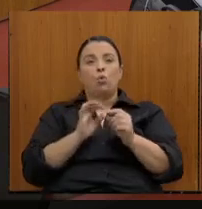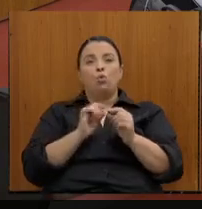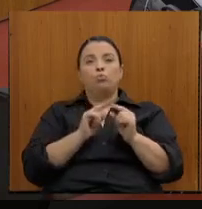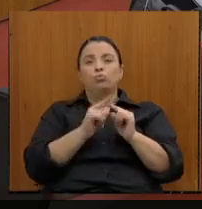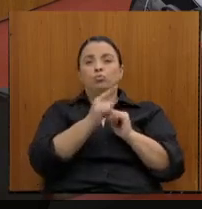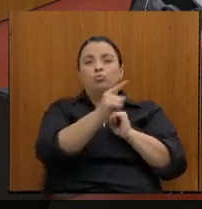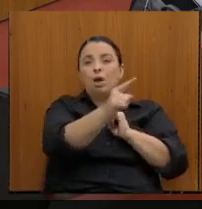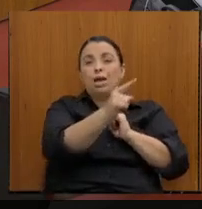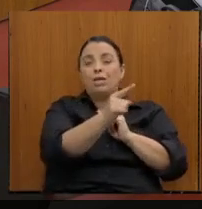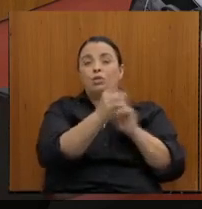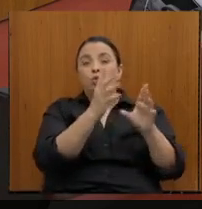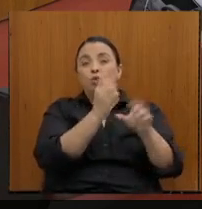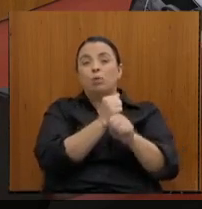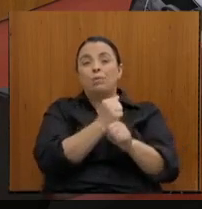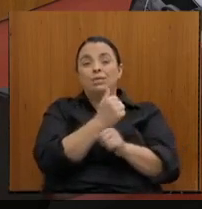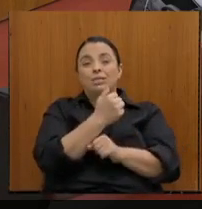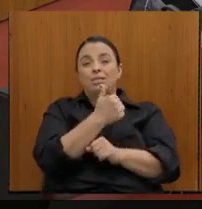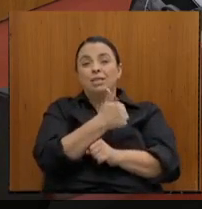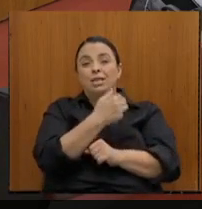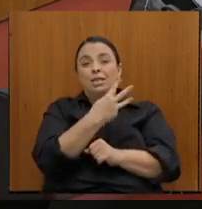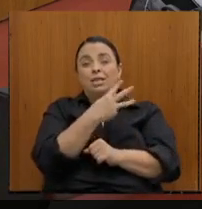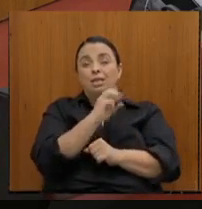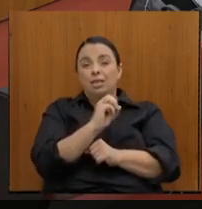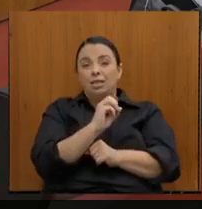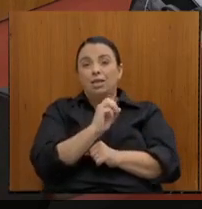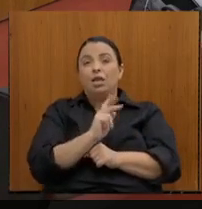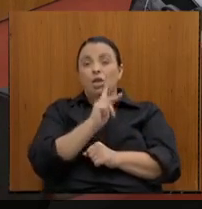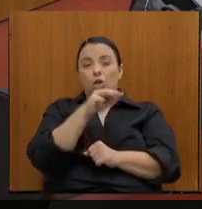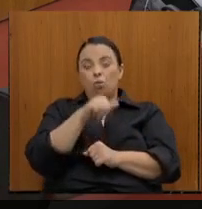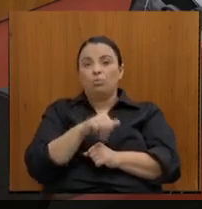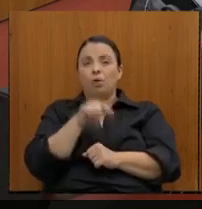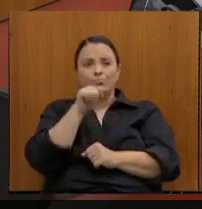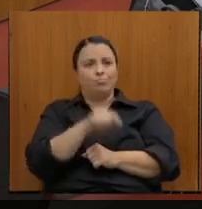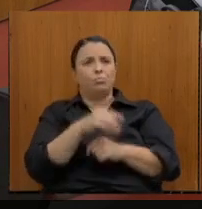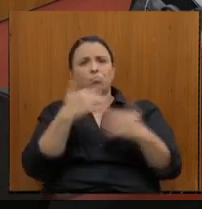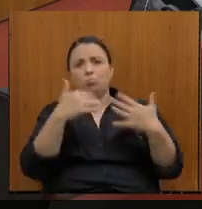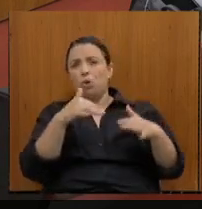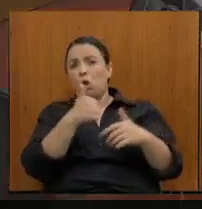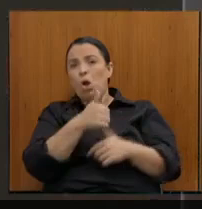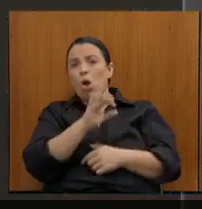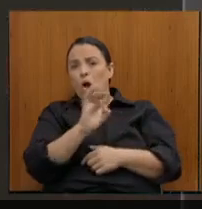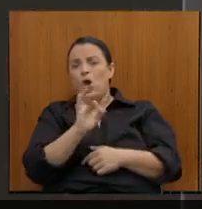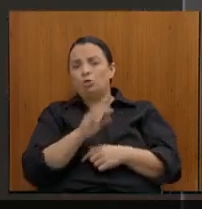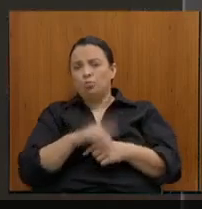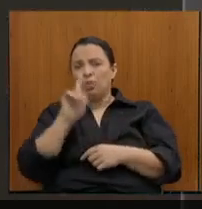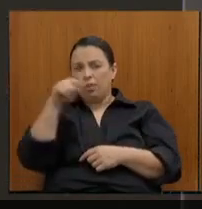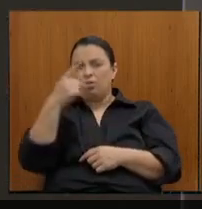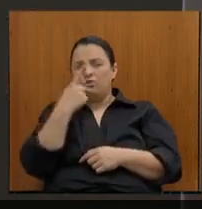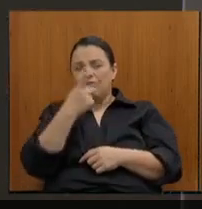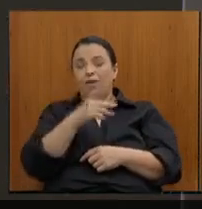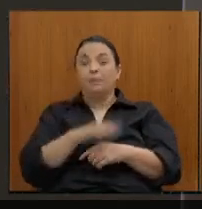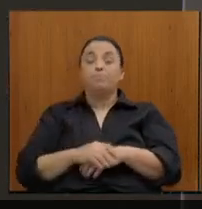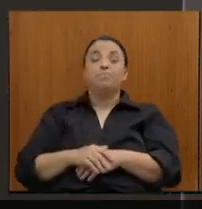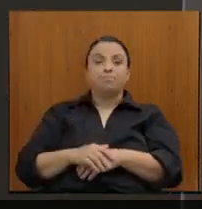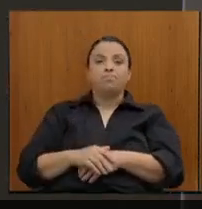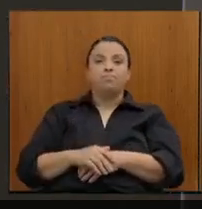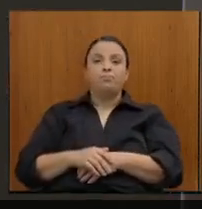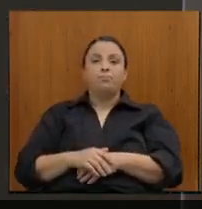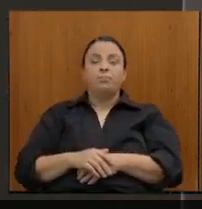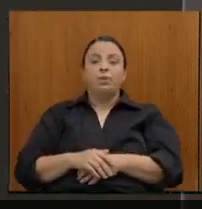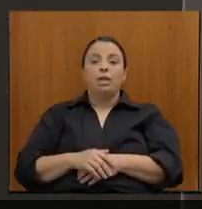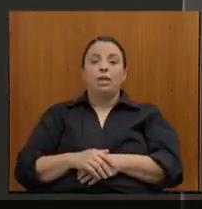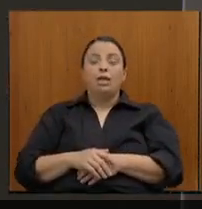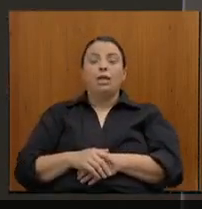autonomia muito grande esse é um dos grandes aspectos tem tem uma figura interessante que eu vi foi até numa